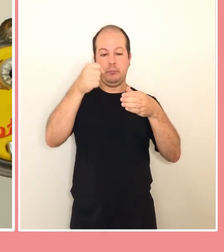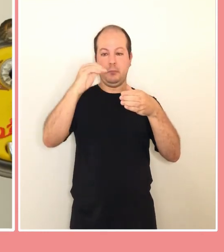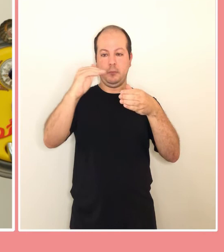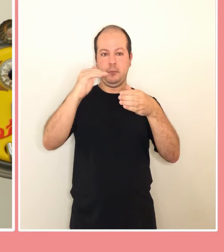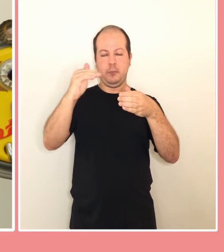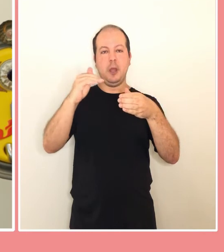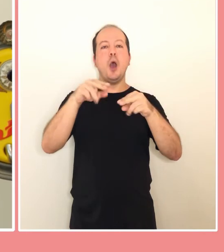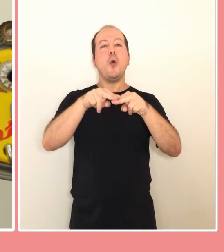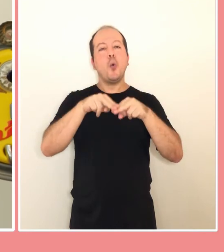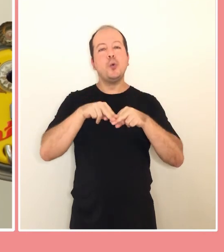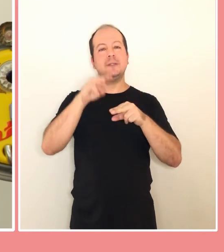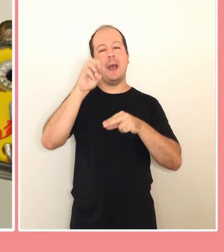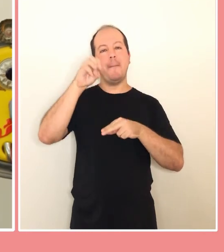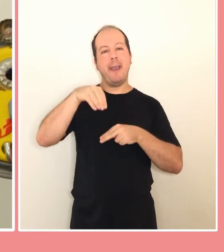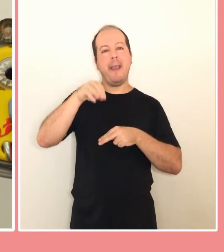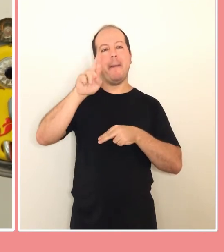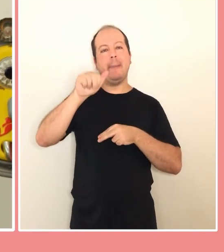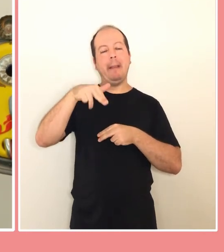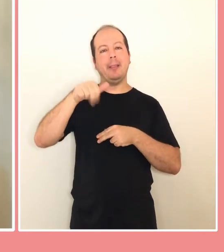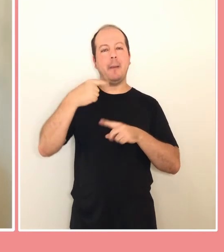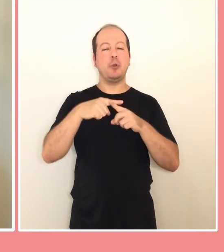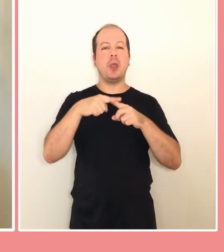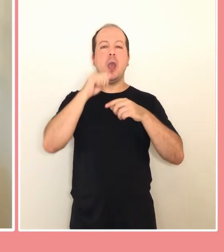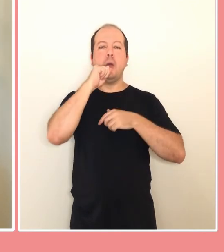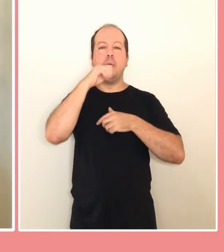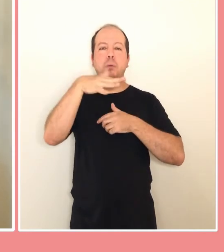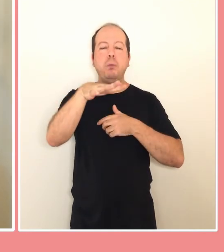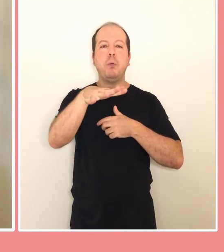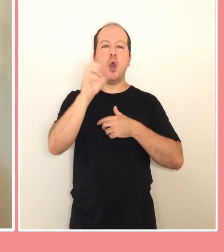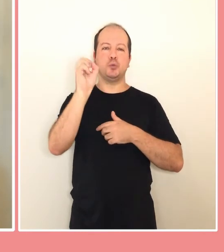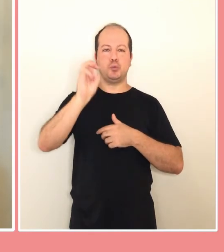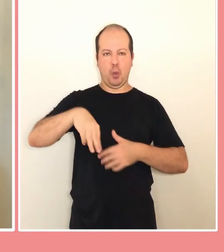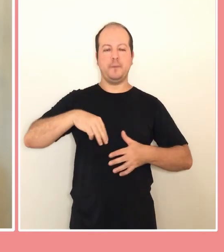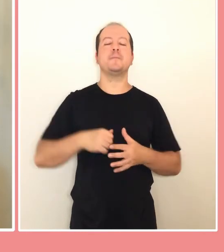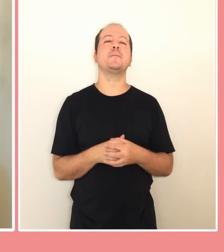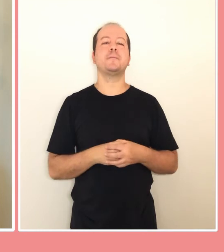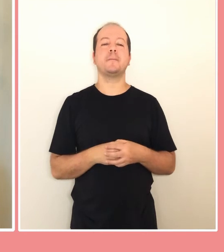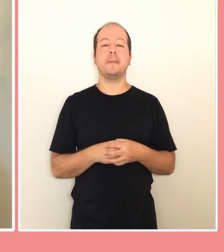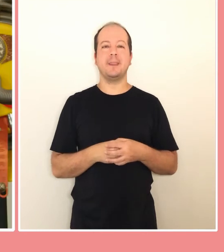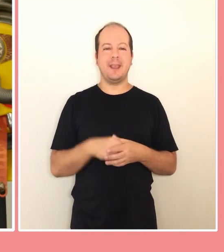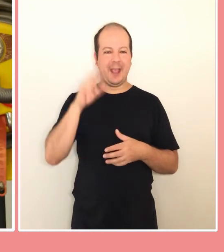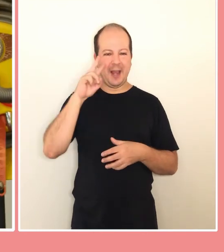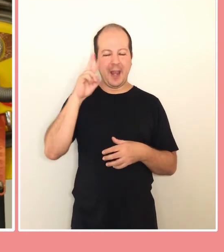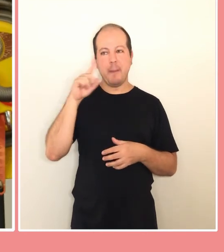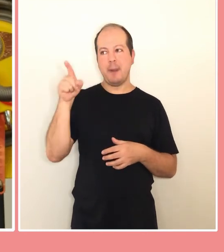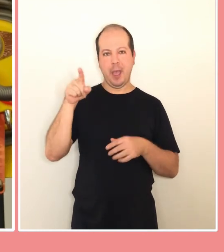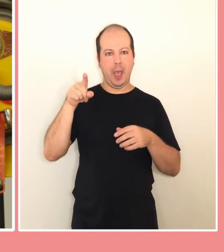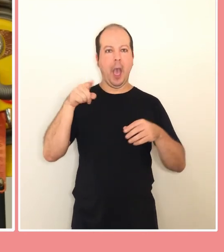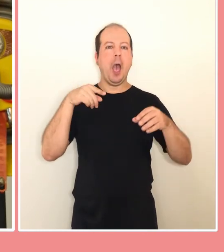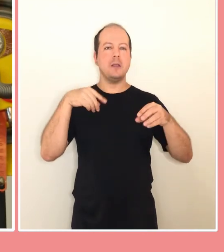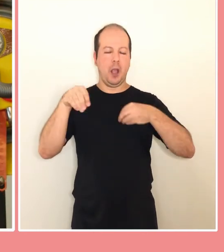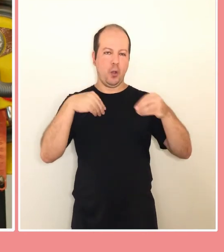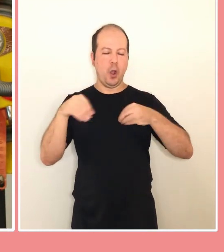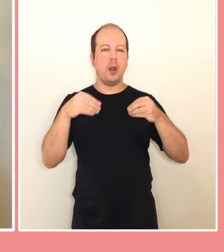da membrana para fechar aqui que o instrumento funcione. Então, vamos utilizar aqui uma sacola, mesmo assim, só que para acoplarmos